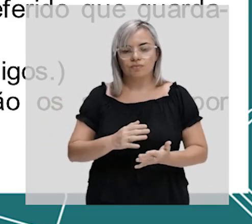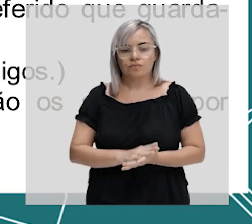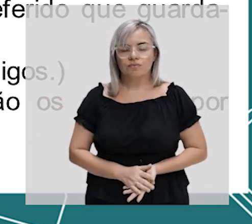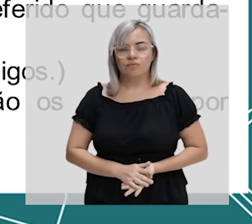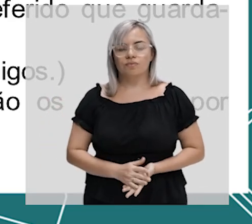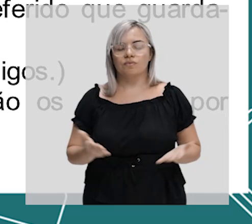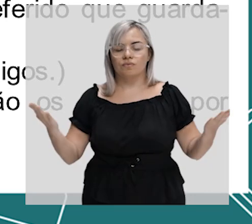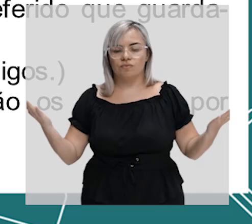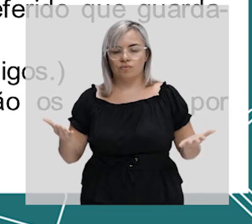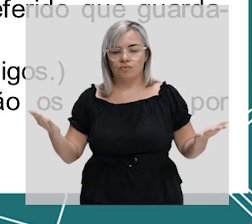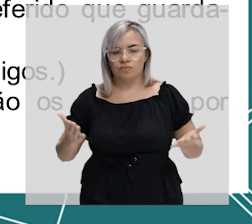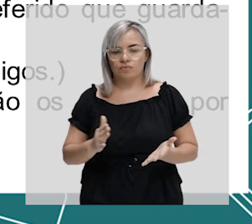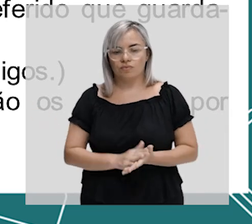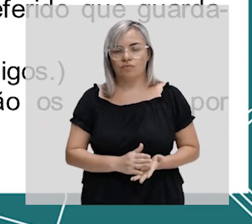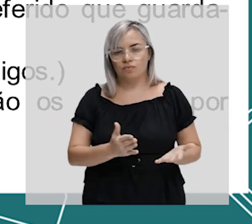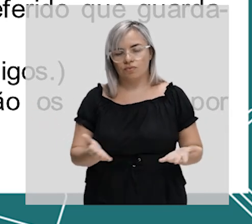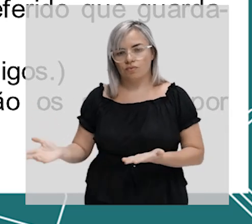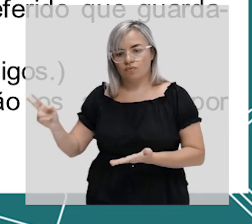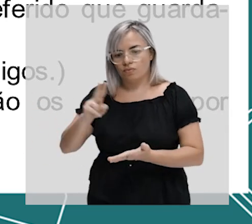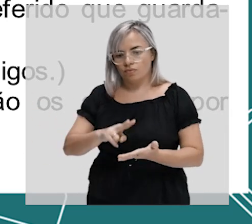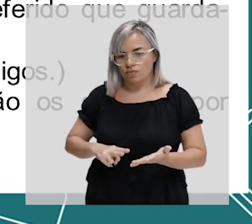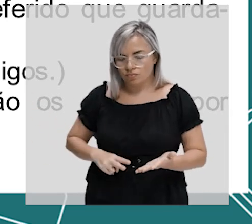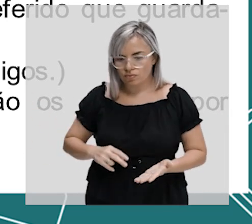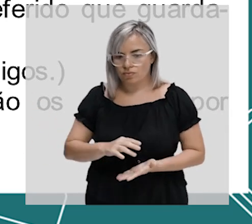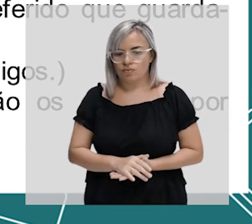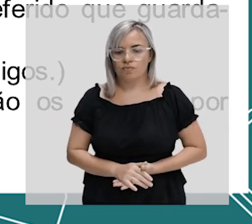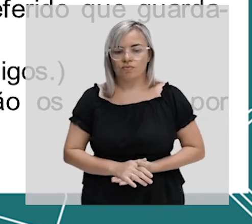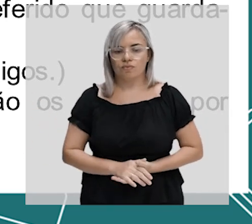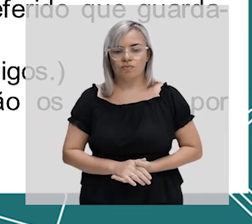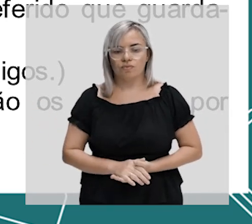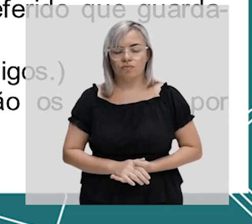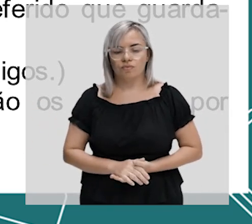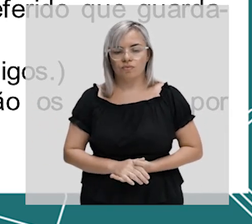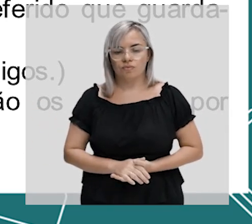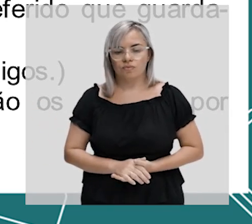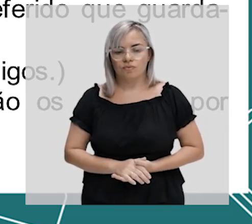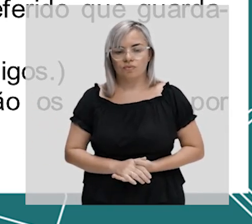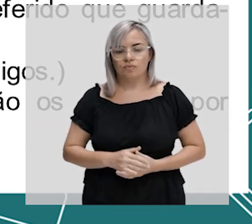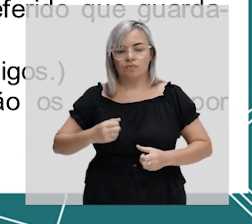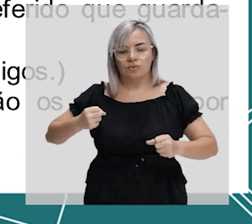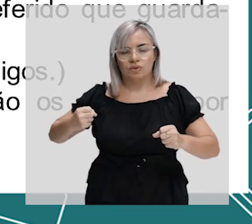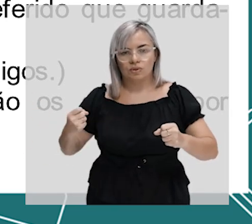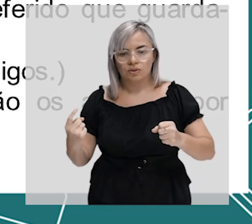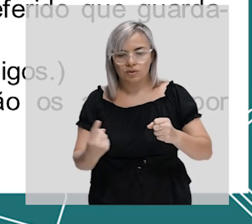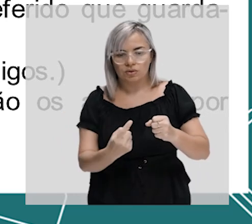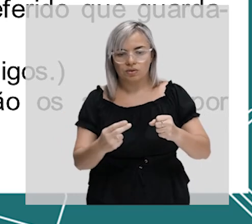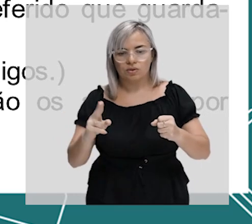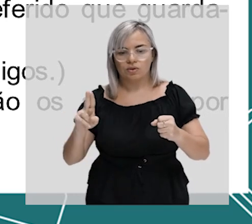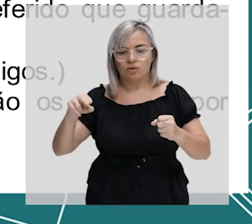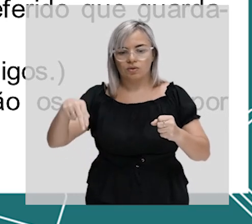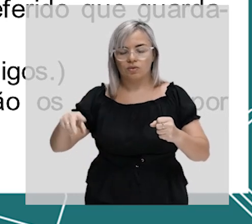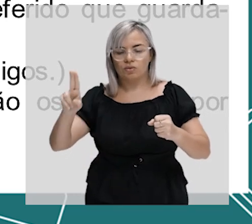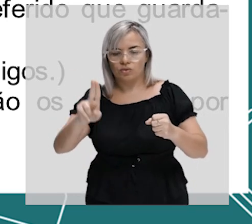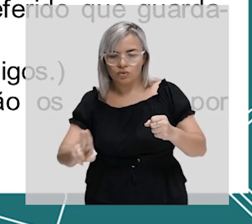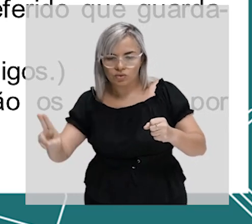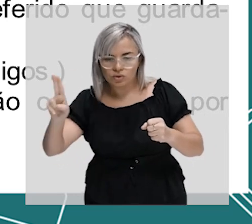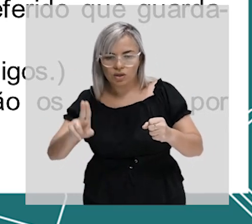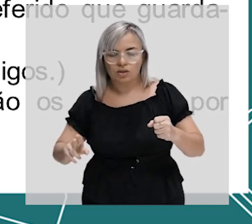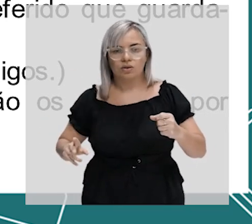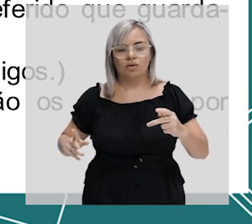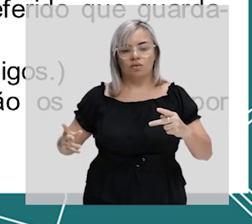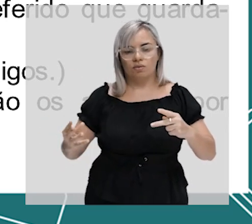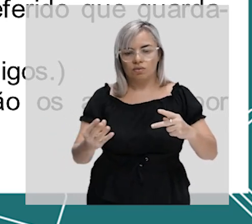artigos indefinidos masculinos em espanhol, que nós falamos no slide anterior. Singular, um, e plural, unos.